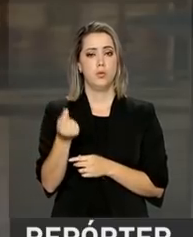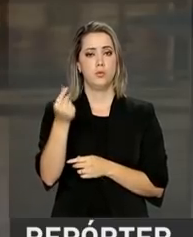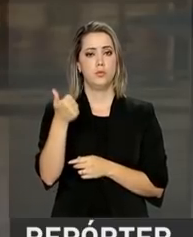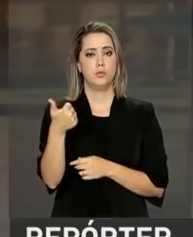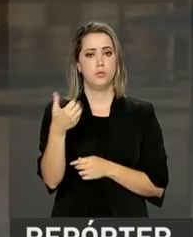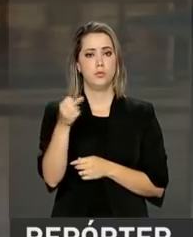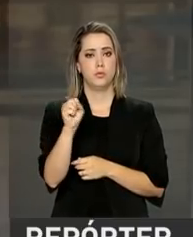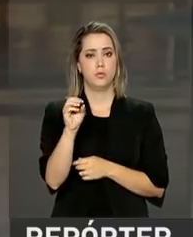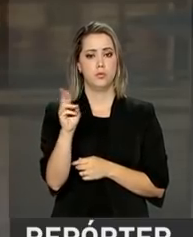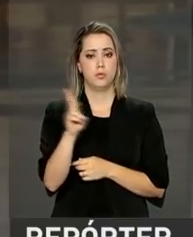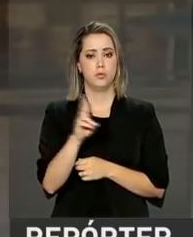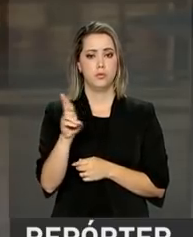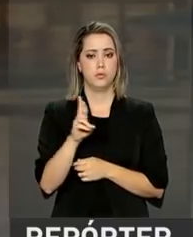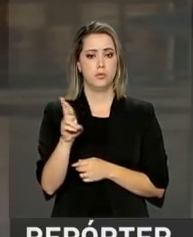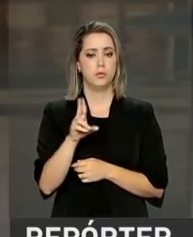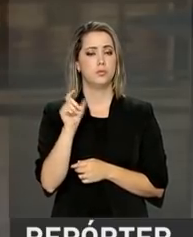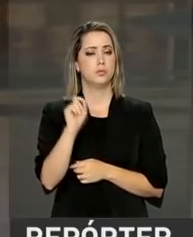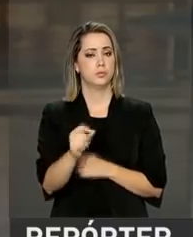em